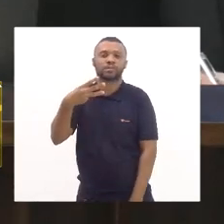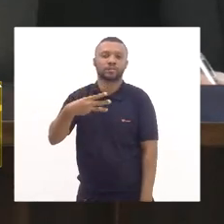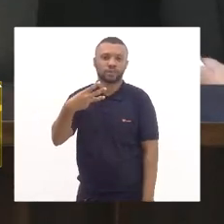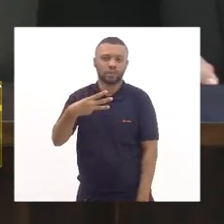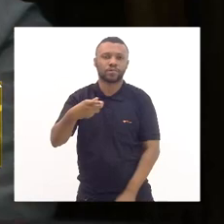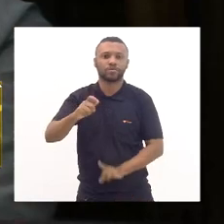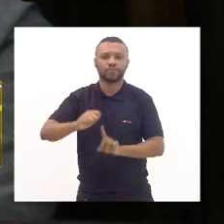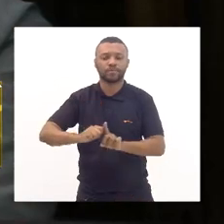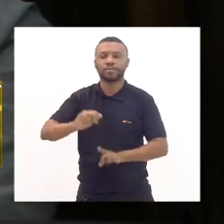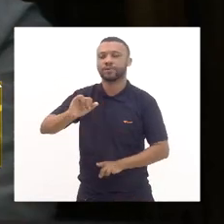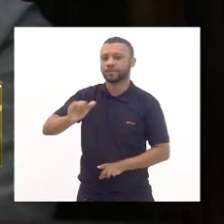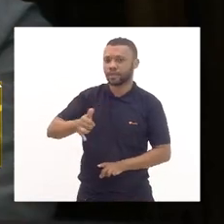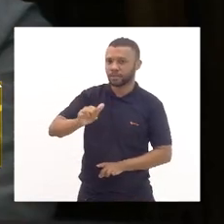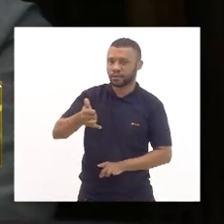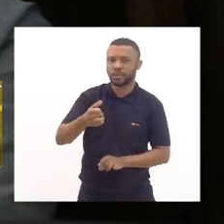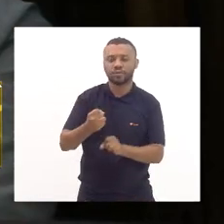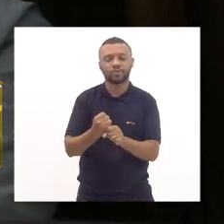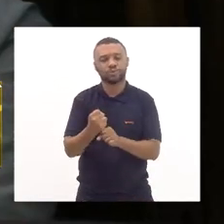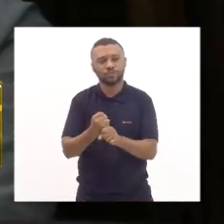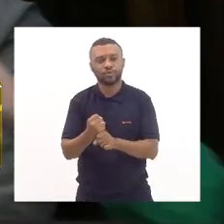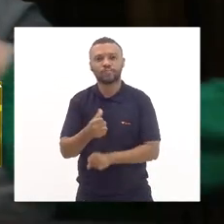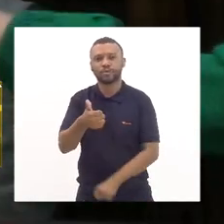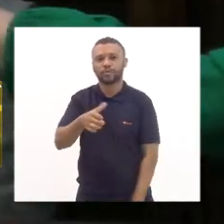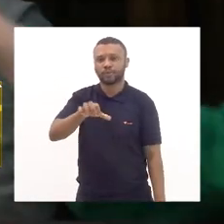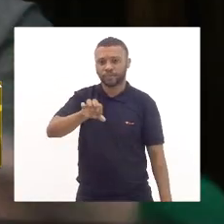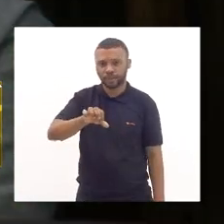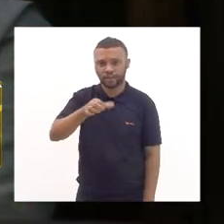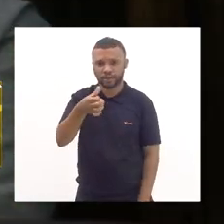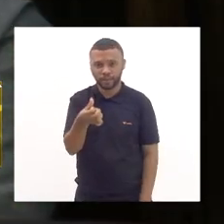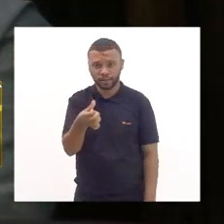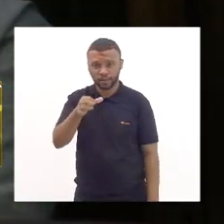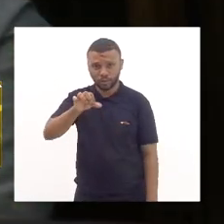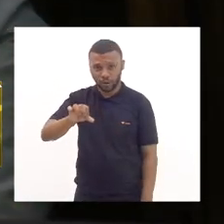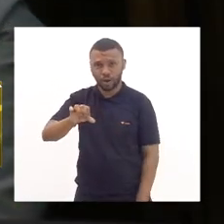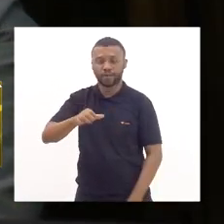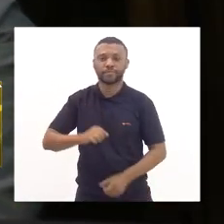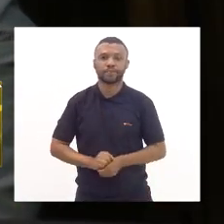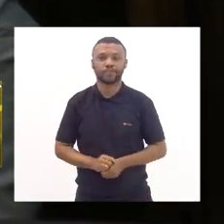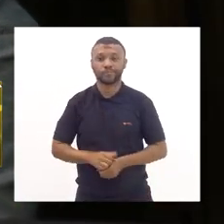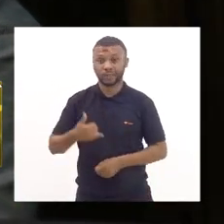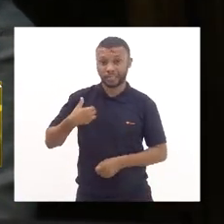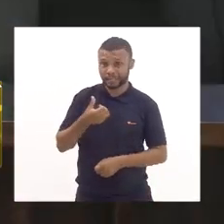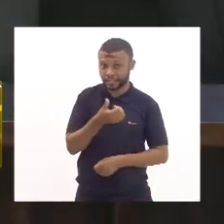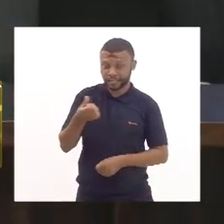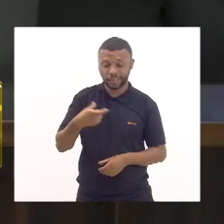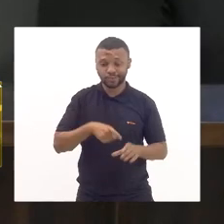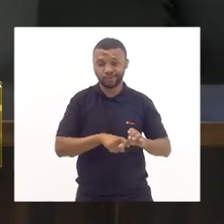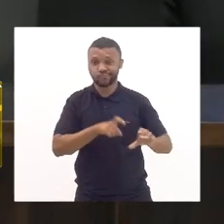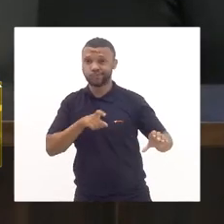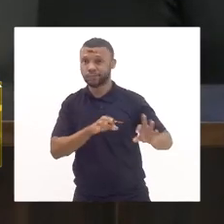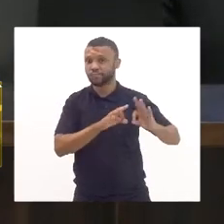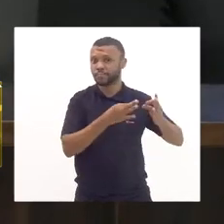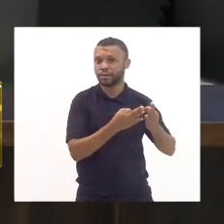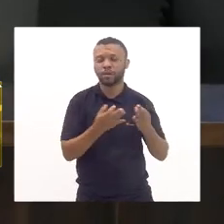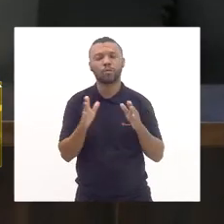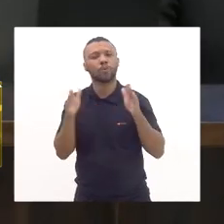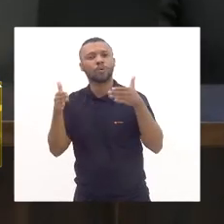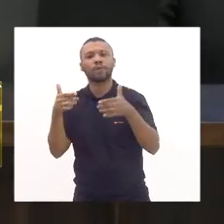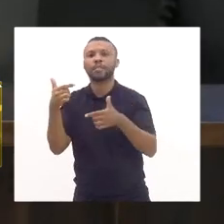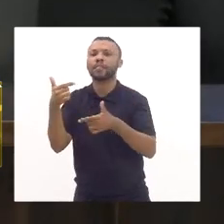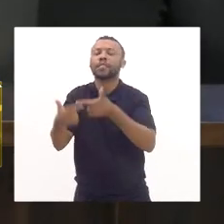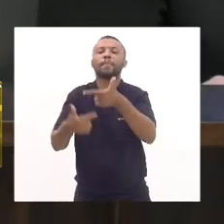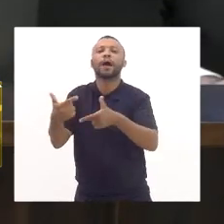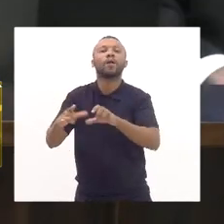3 de janeiro de 1979, emancipou-se aos 16 anos para atividade